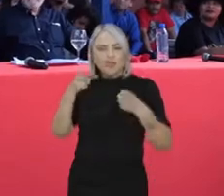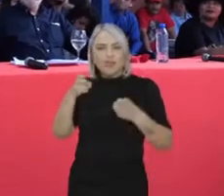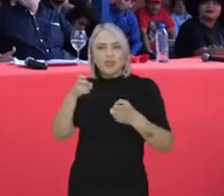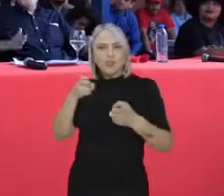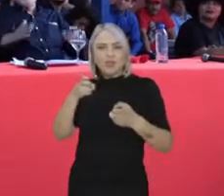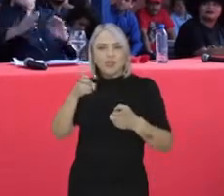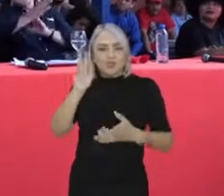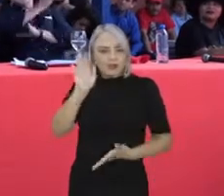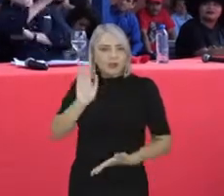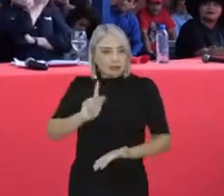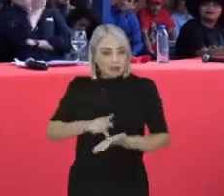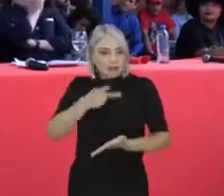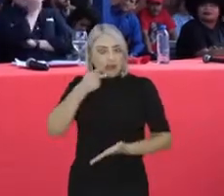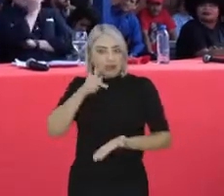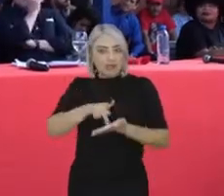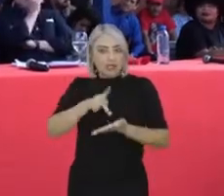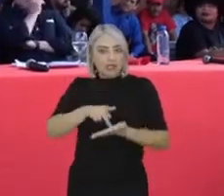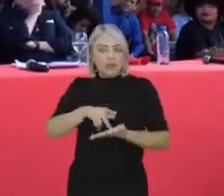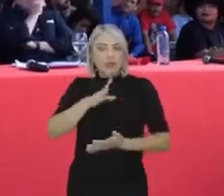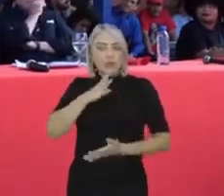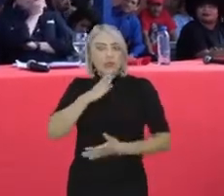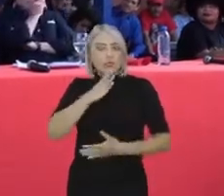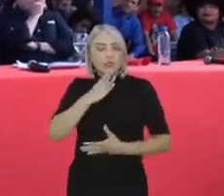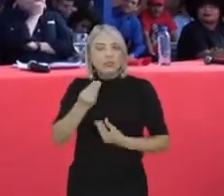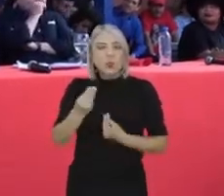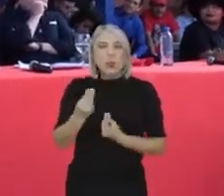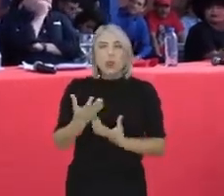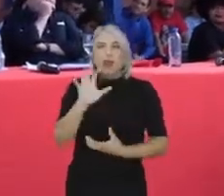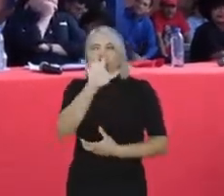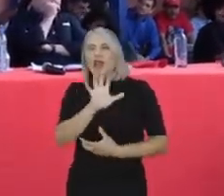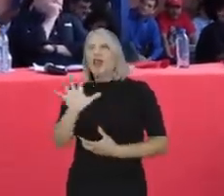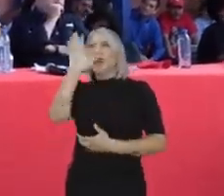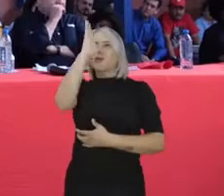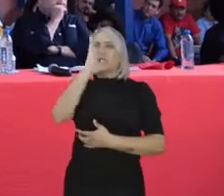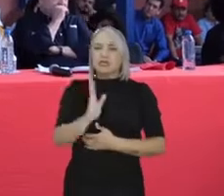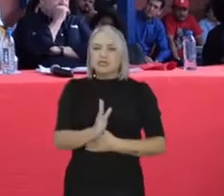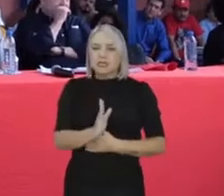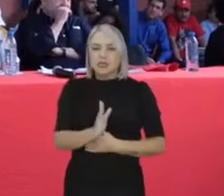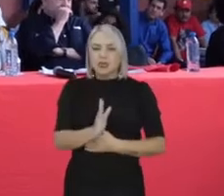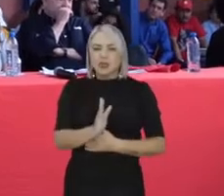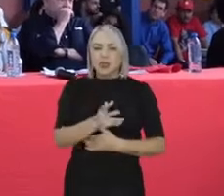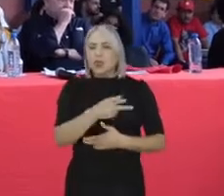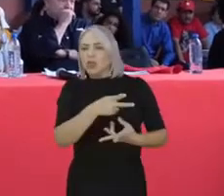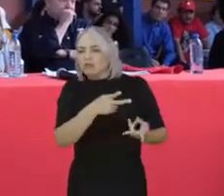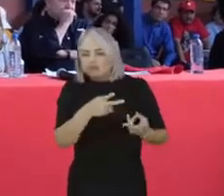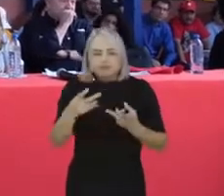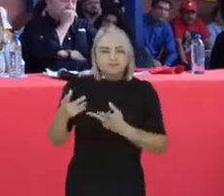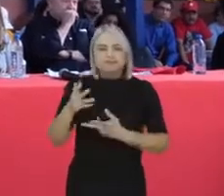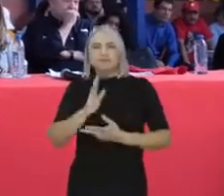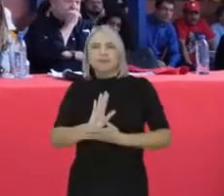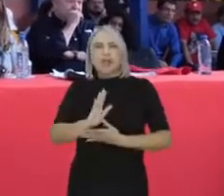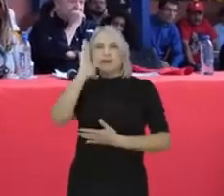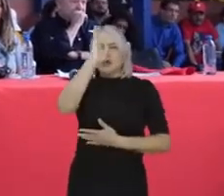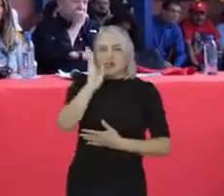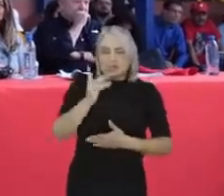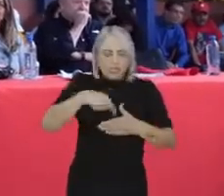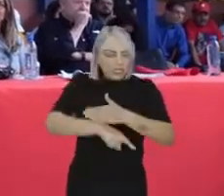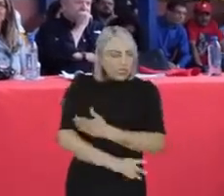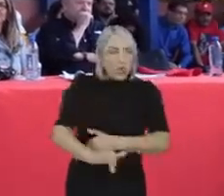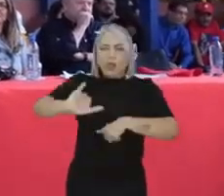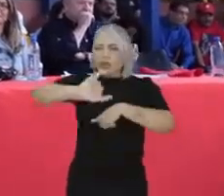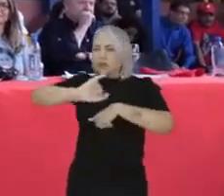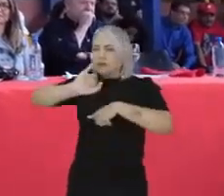lugares do Brasil, eu visitei com o presidente Lula o Brasil inteiro, interior, capital, litoral, onde